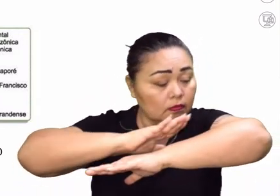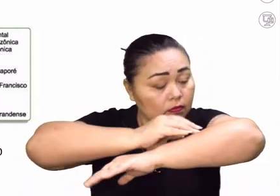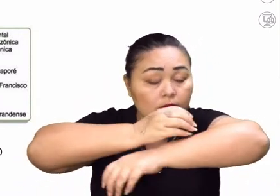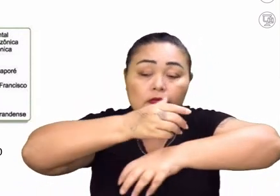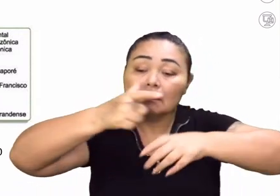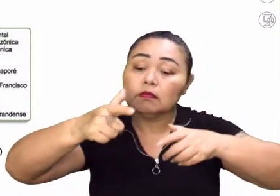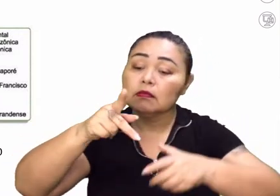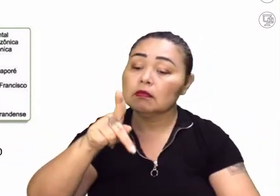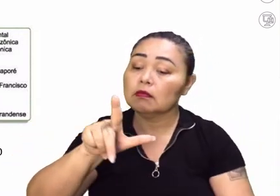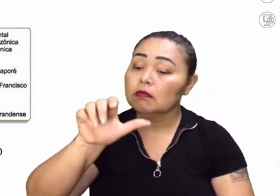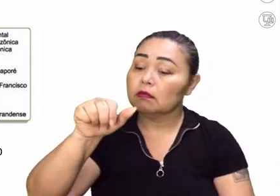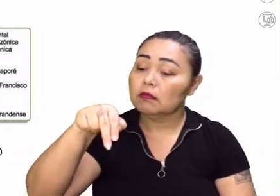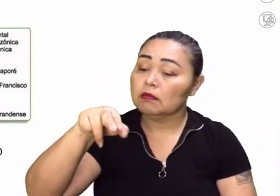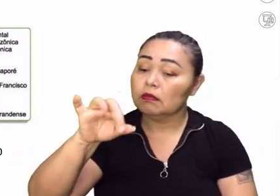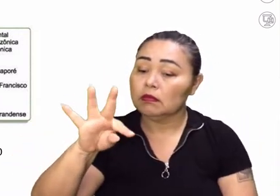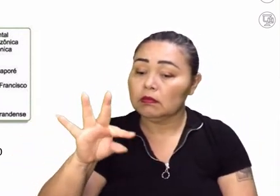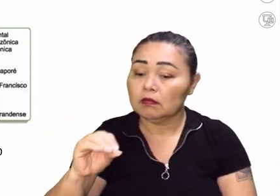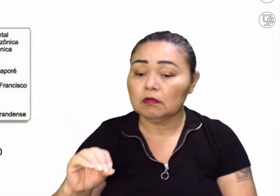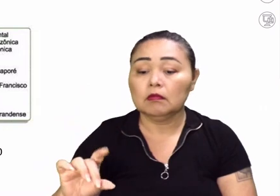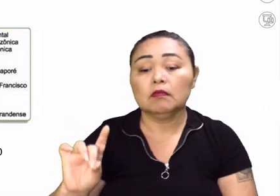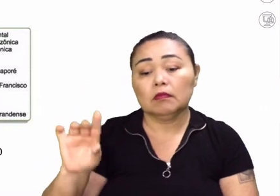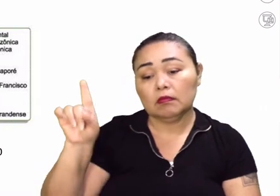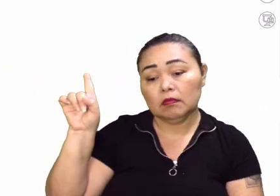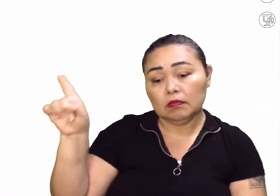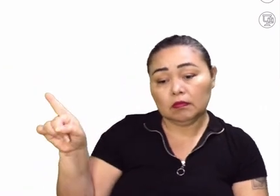planaltos e depressões